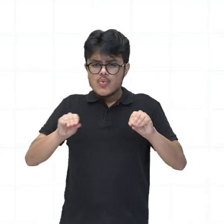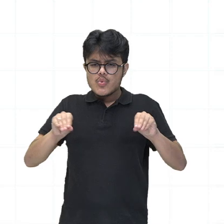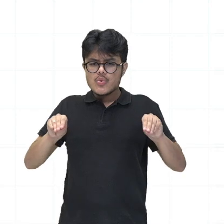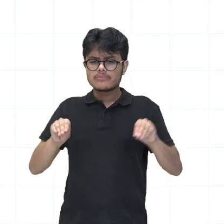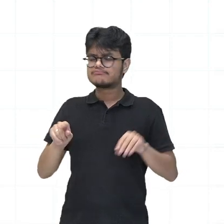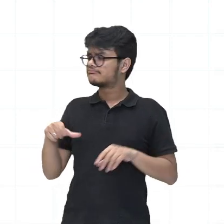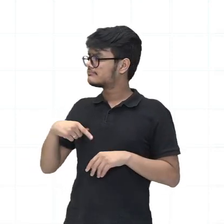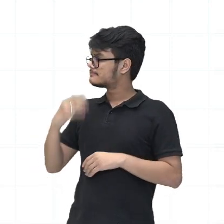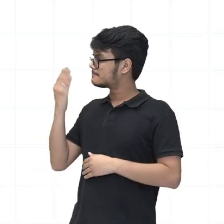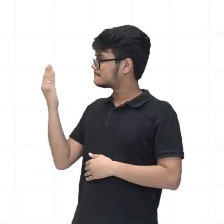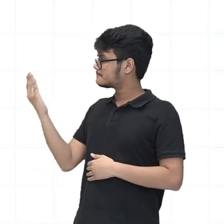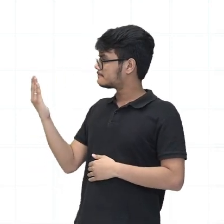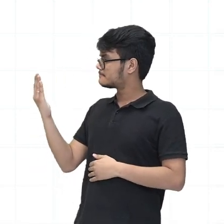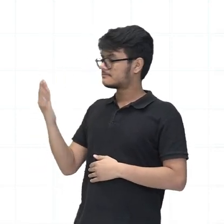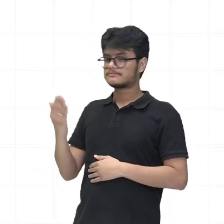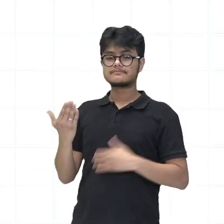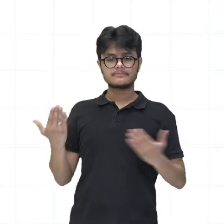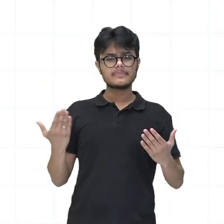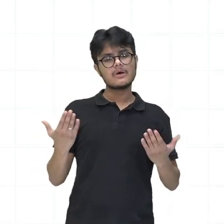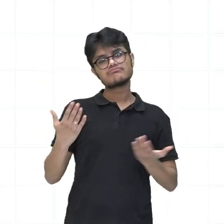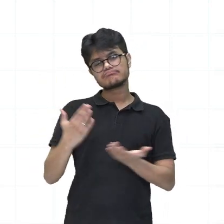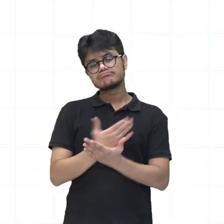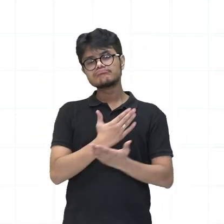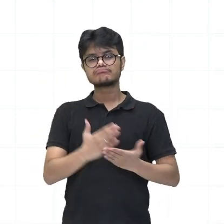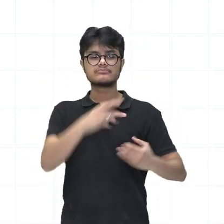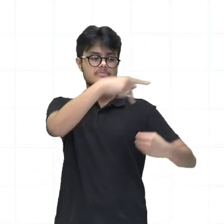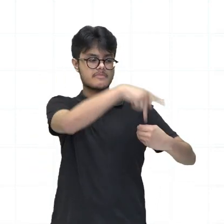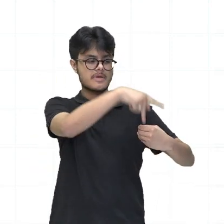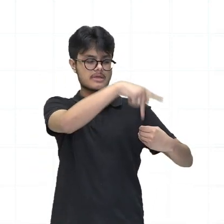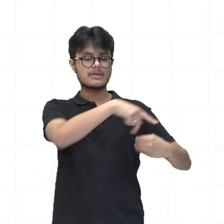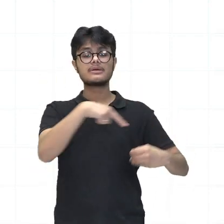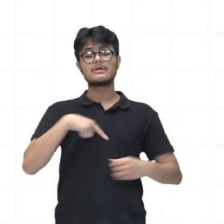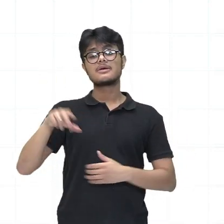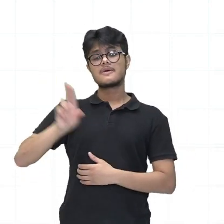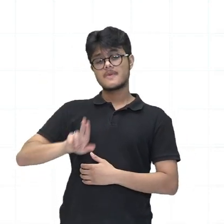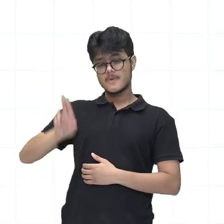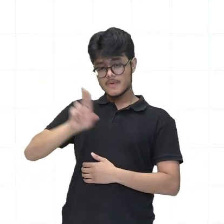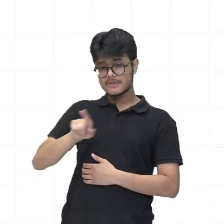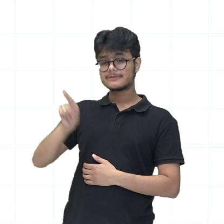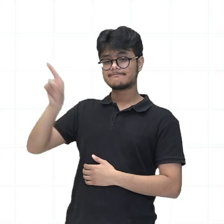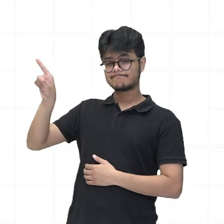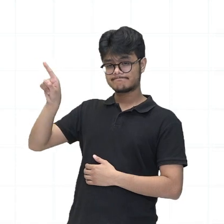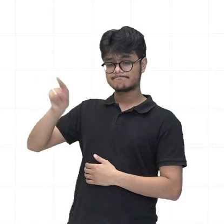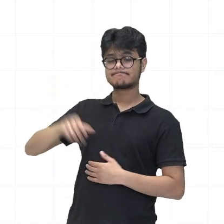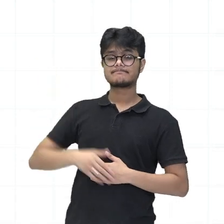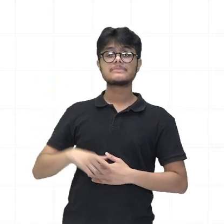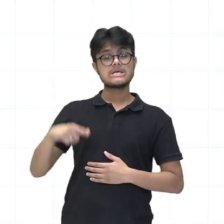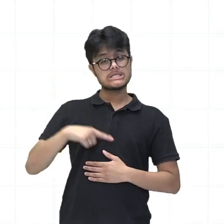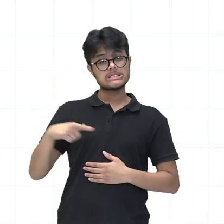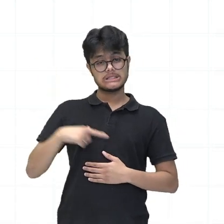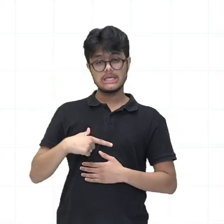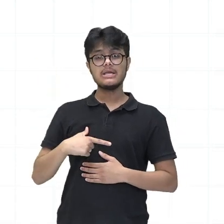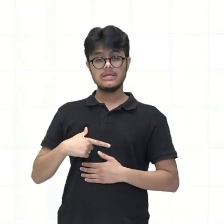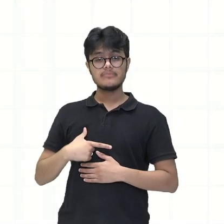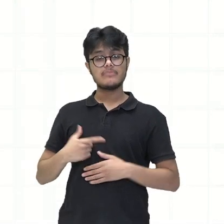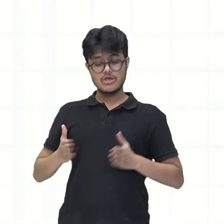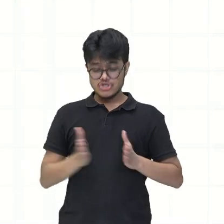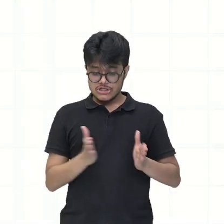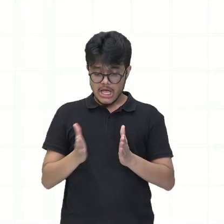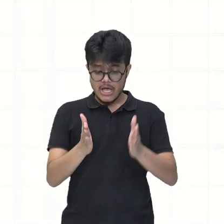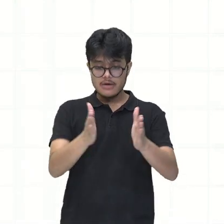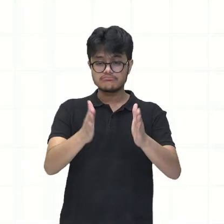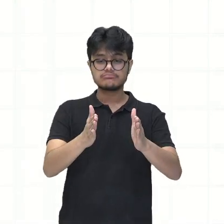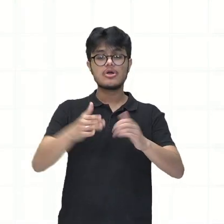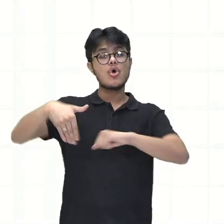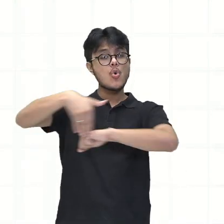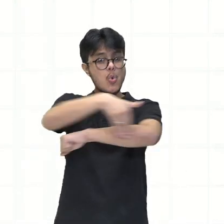Então, componentes mais pesados do petróleo são usados na produção de asfalto, do asfalto